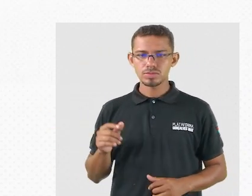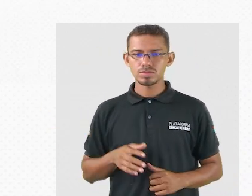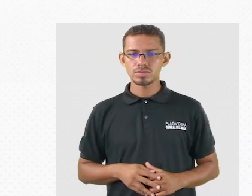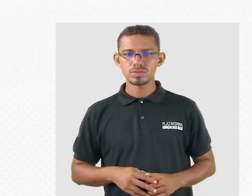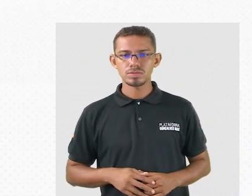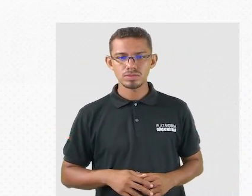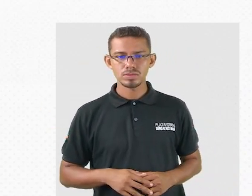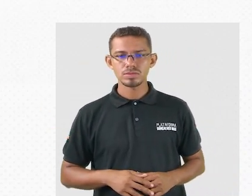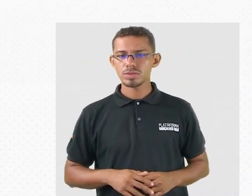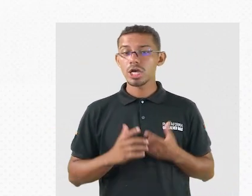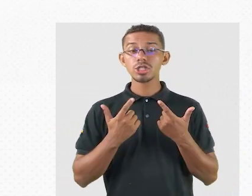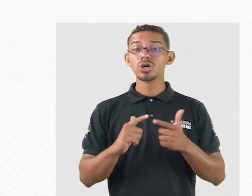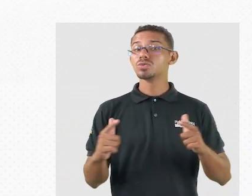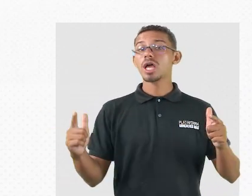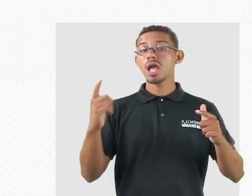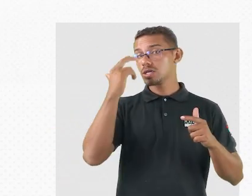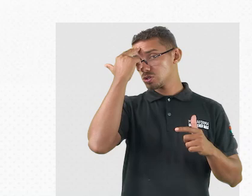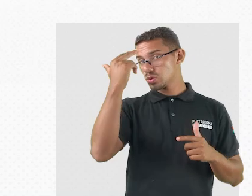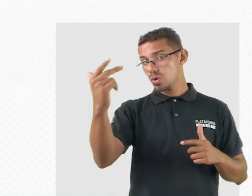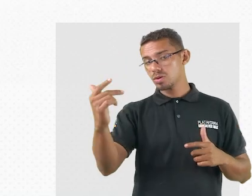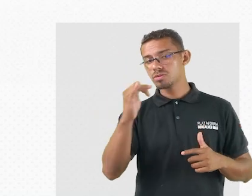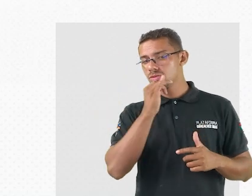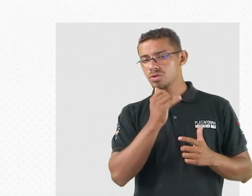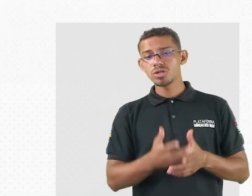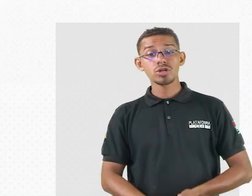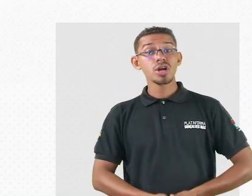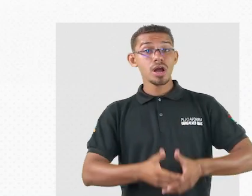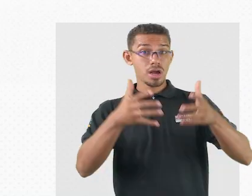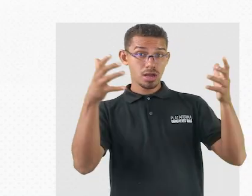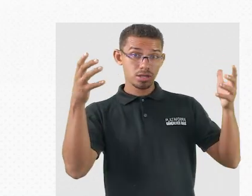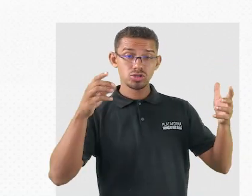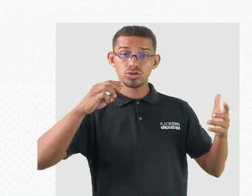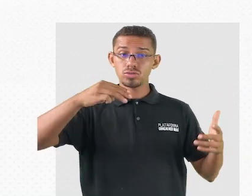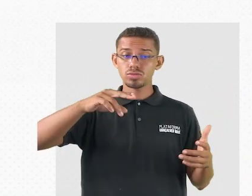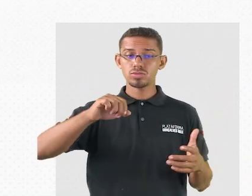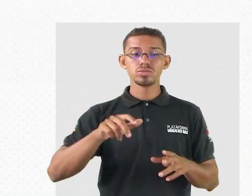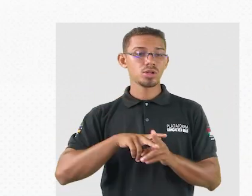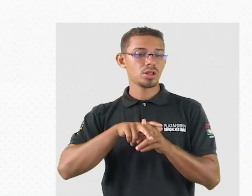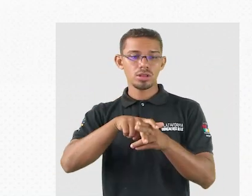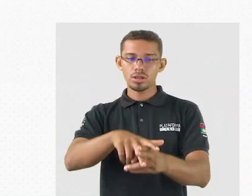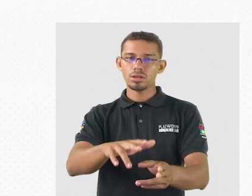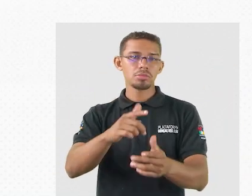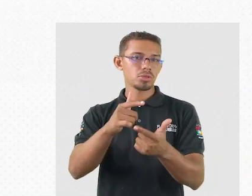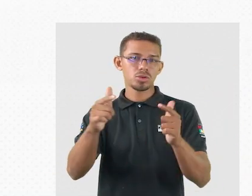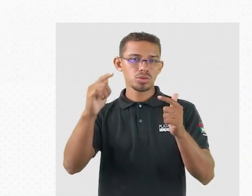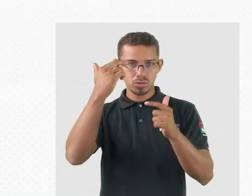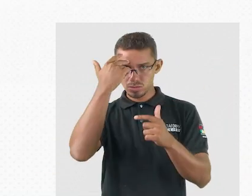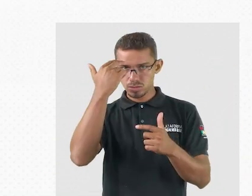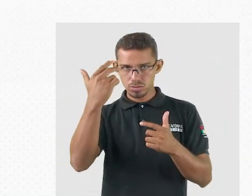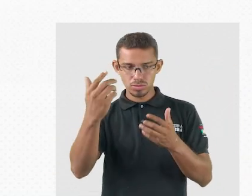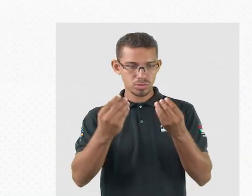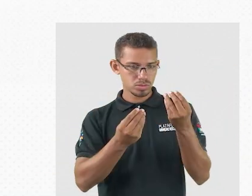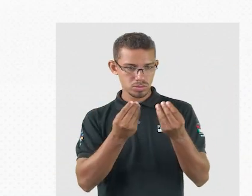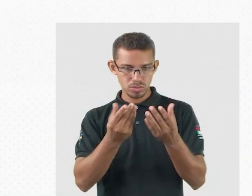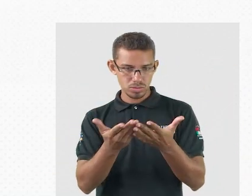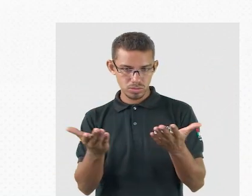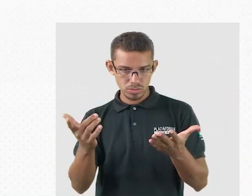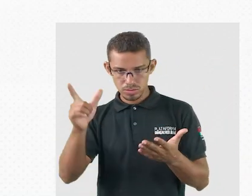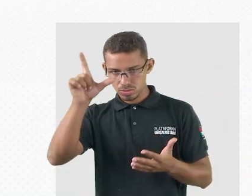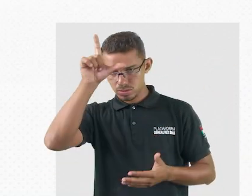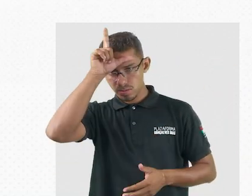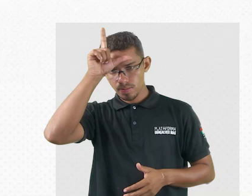não ter história, aquilo que eu falei para vocês, que você tem um grande monumento de Duque de Caxias e não tem nenhum dos